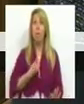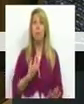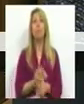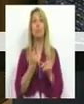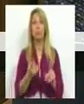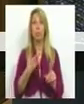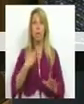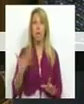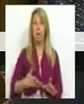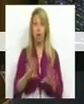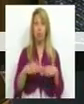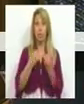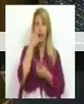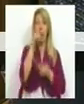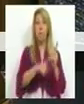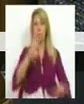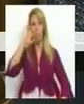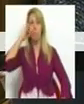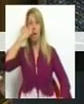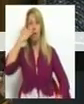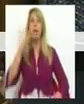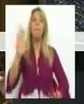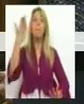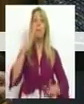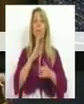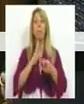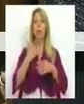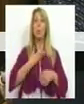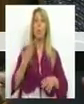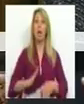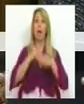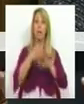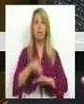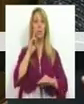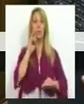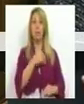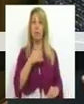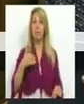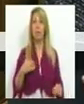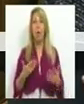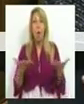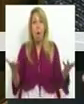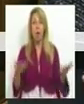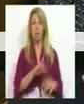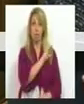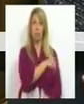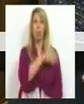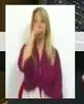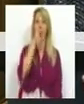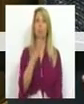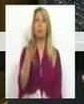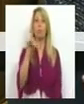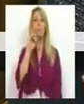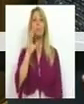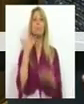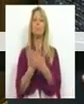os direitos sociais dos indivíduos, nomeadamente o direito de acesso e de proteção na saúde. Ora, compete ao Estado garantir